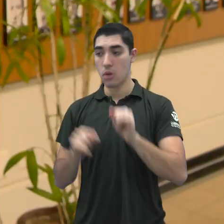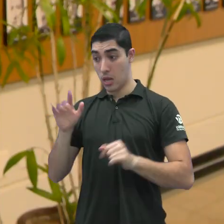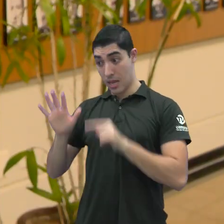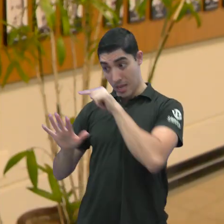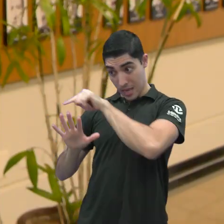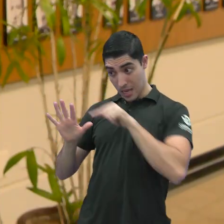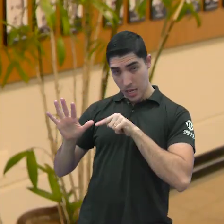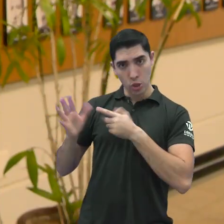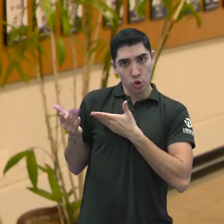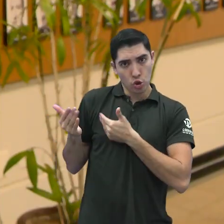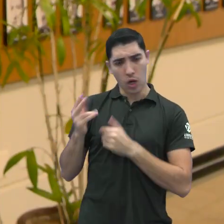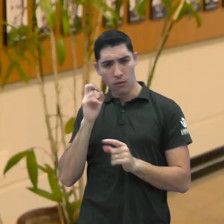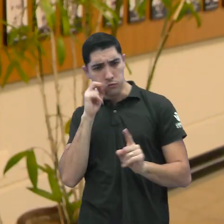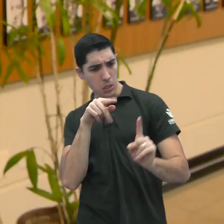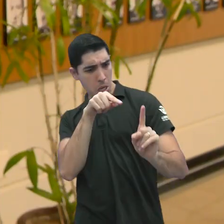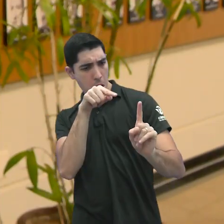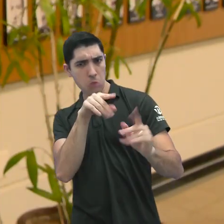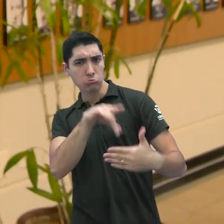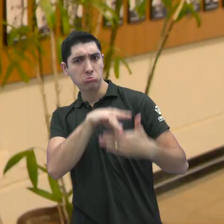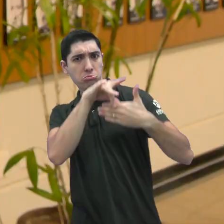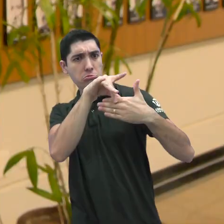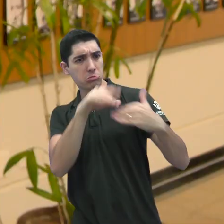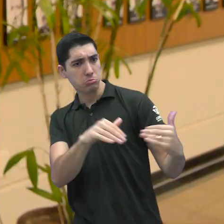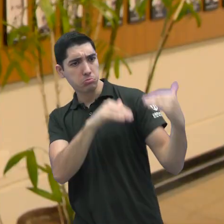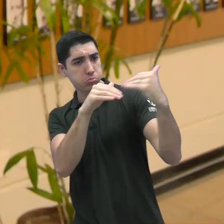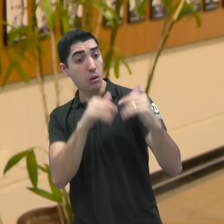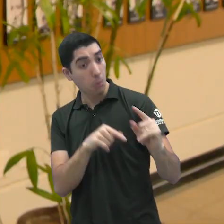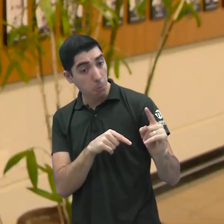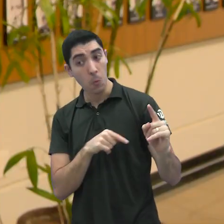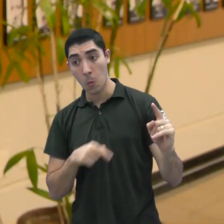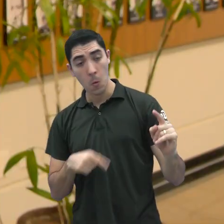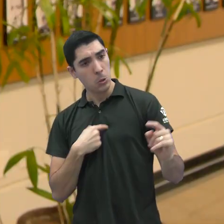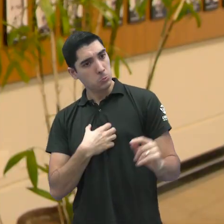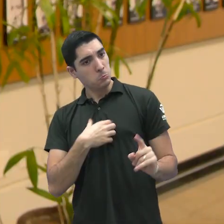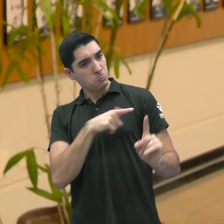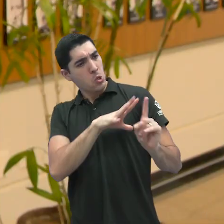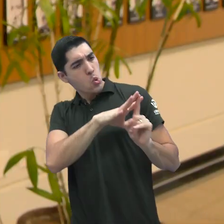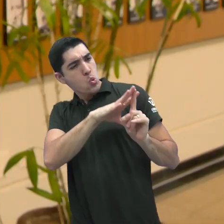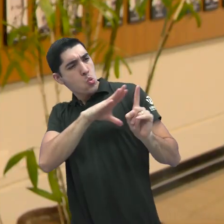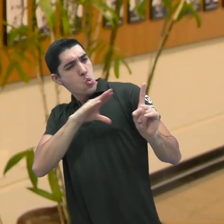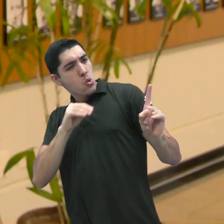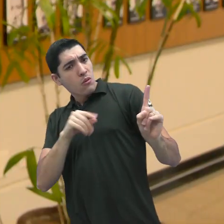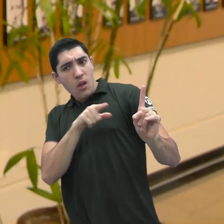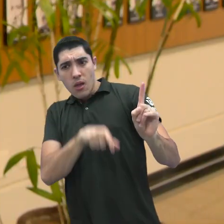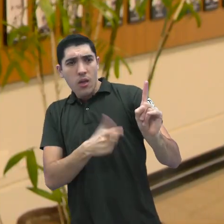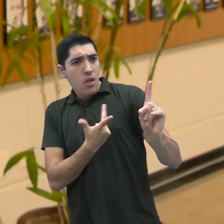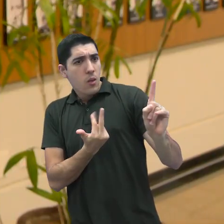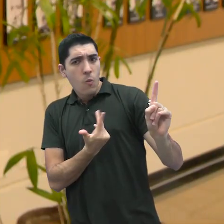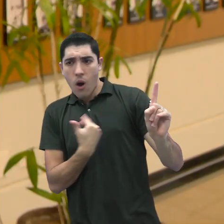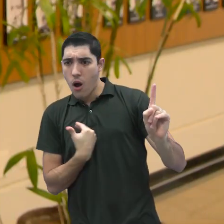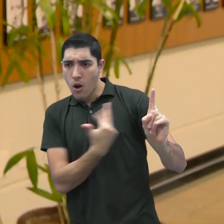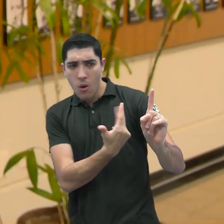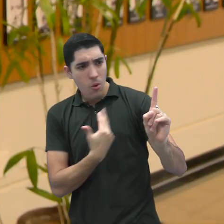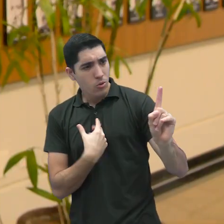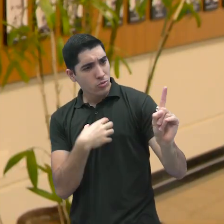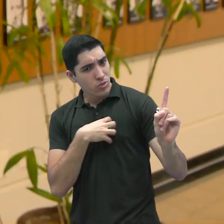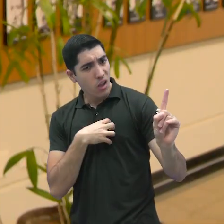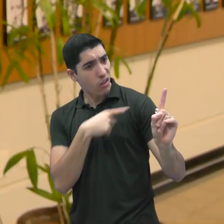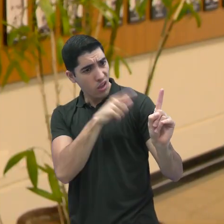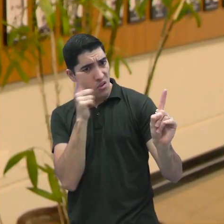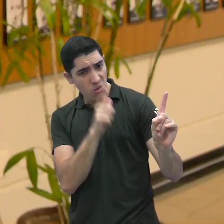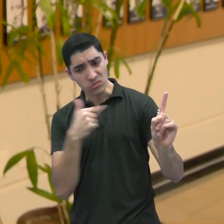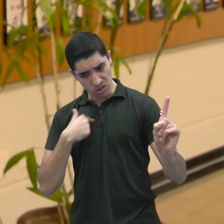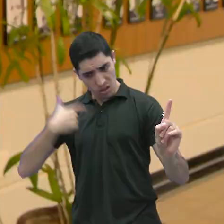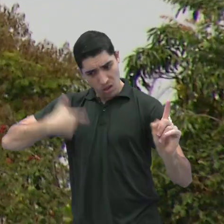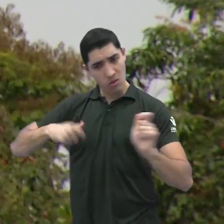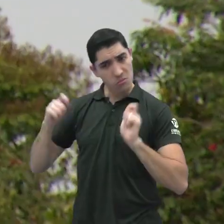quando vê outro em uma posição de poder ou em determinada posição institucional, ele pode se inspirar e falar, nossa, ele é gente como a gente, sabe? Se ele